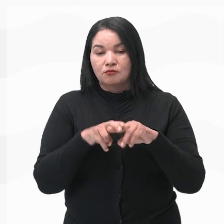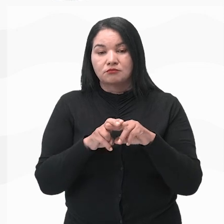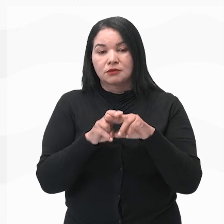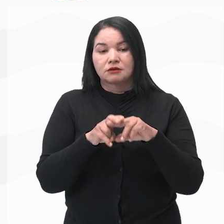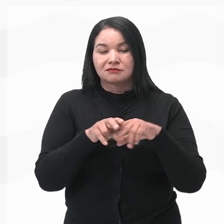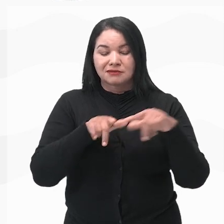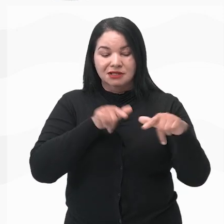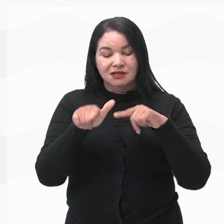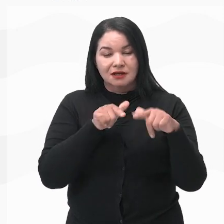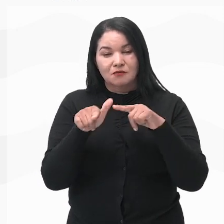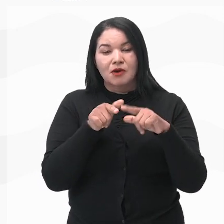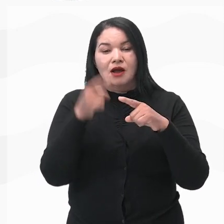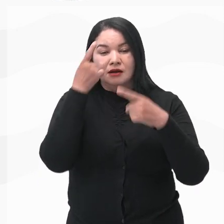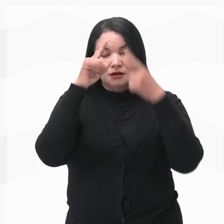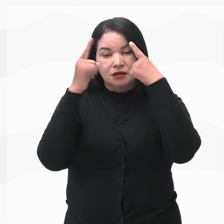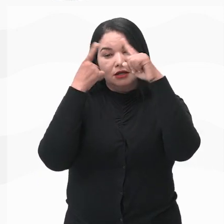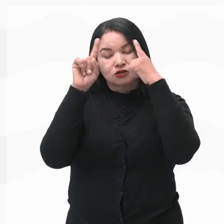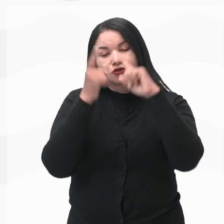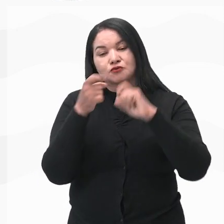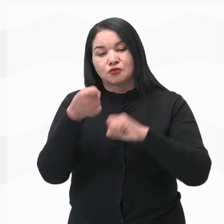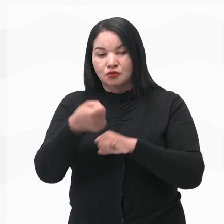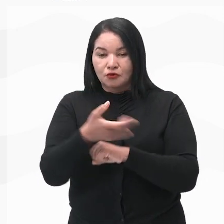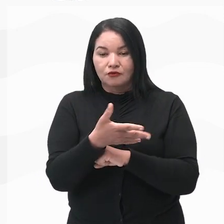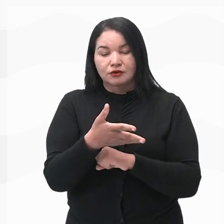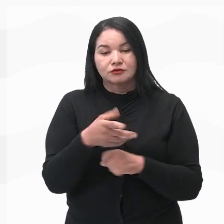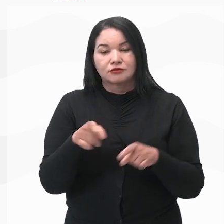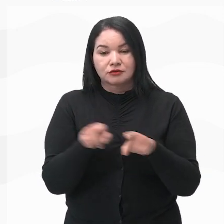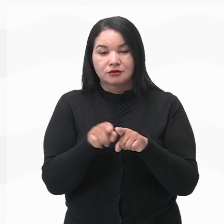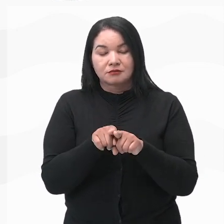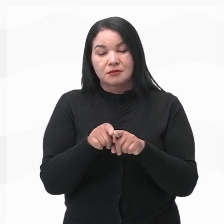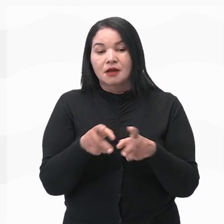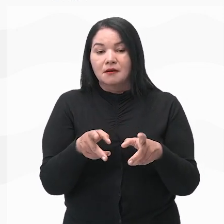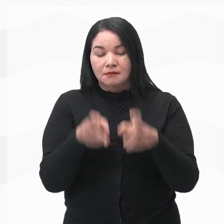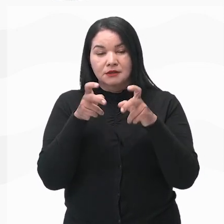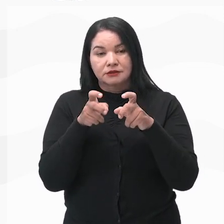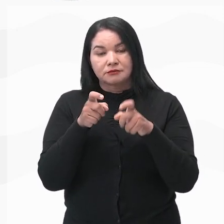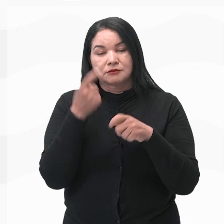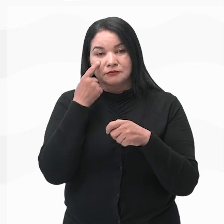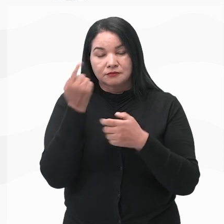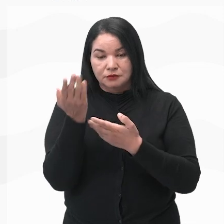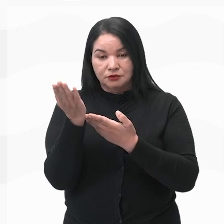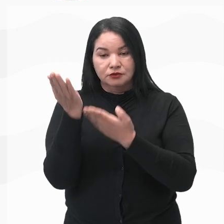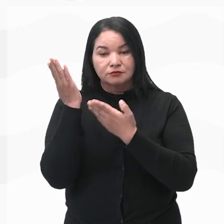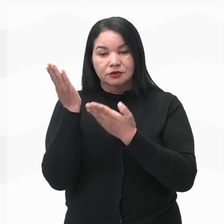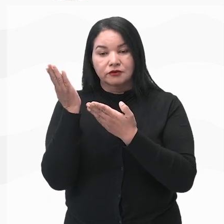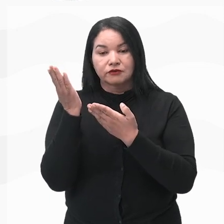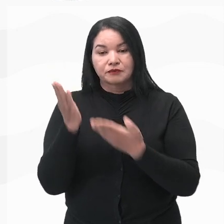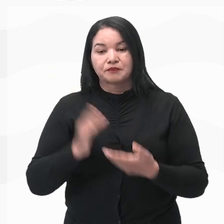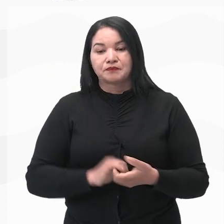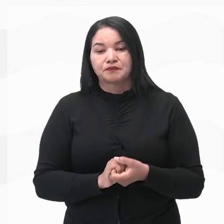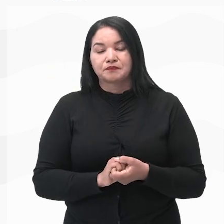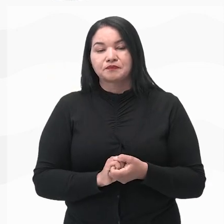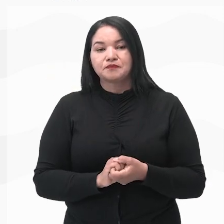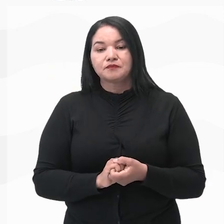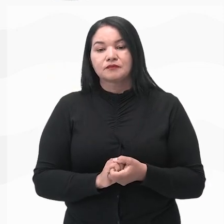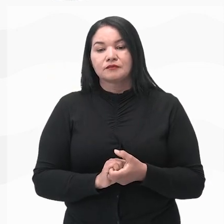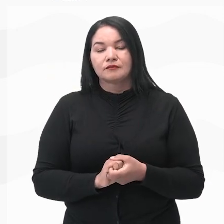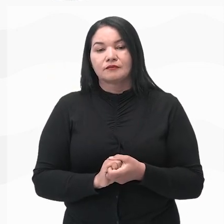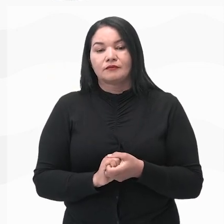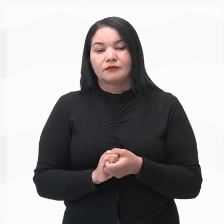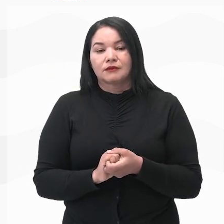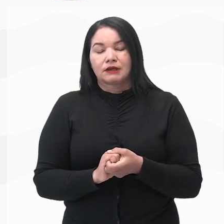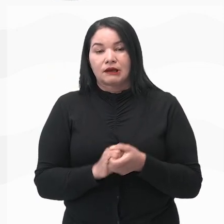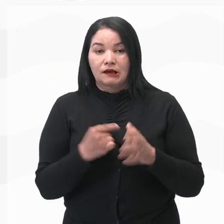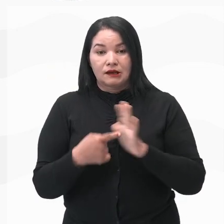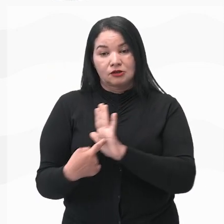processos criativos e inovadores. Olha só como podemos perceber aqui, né, nessa imagem que nos é